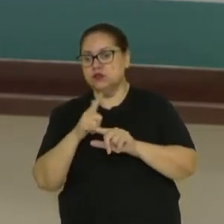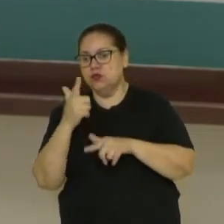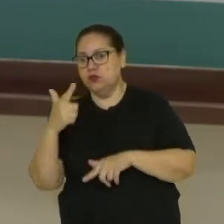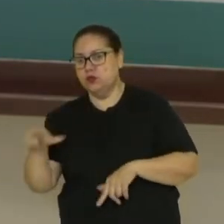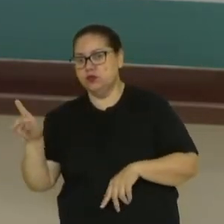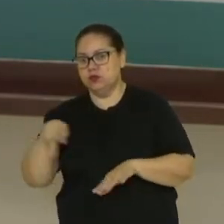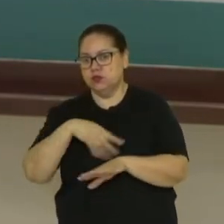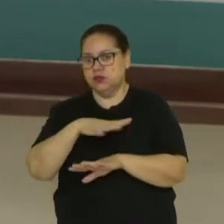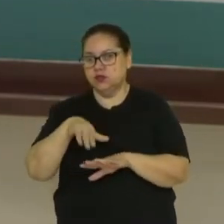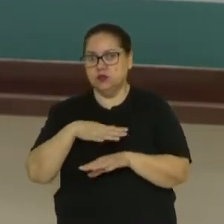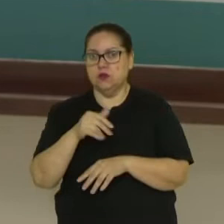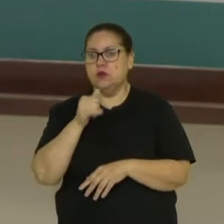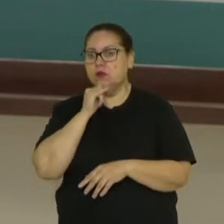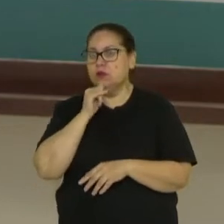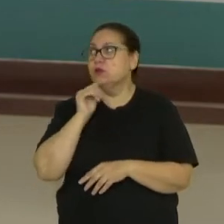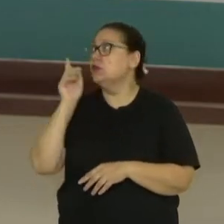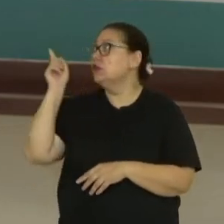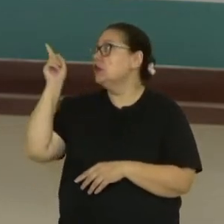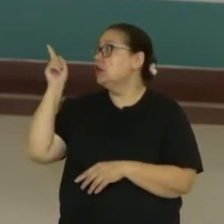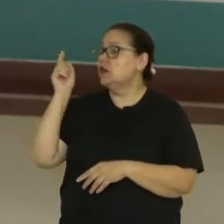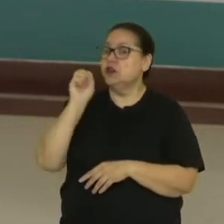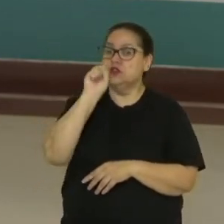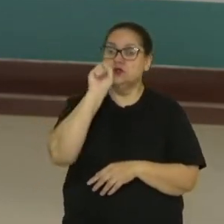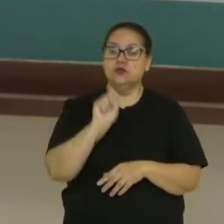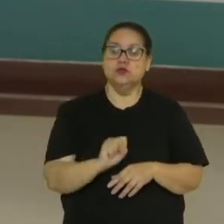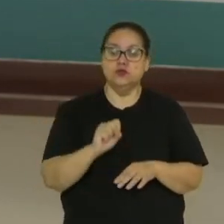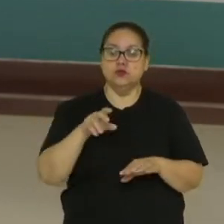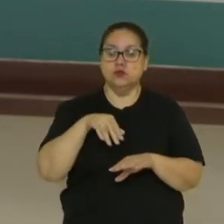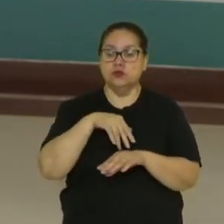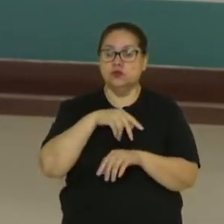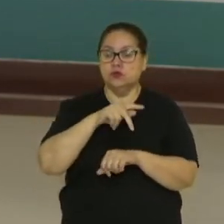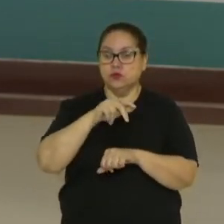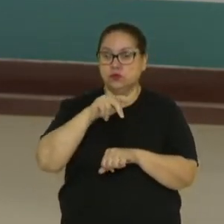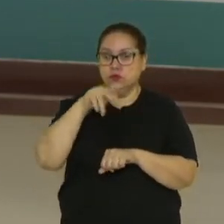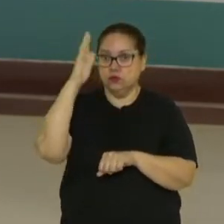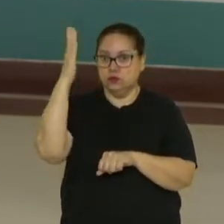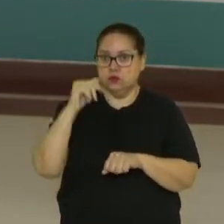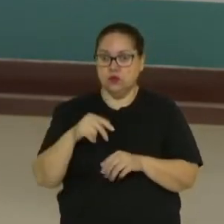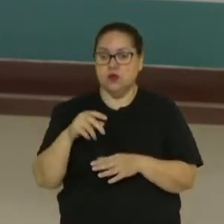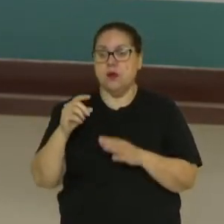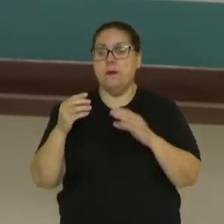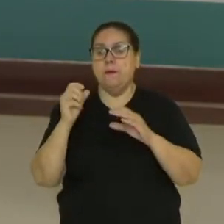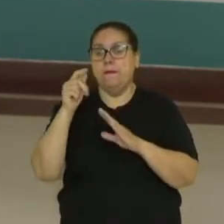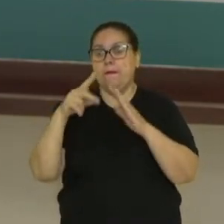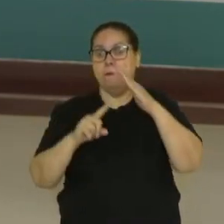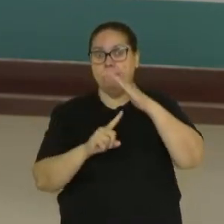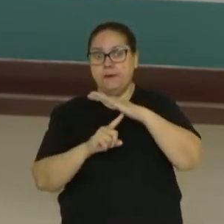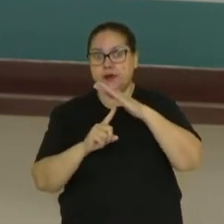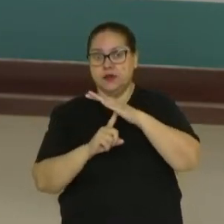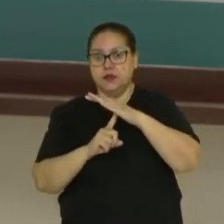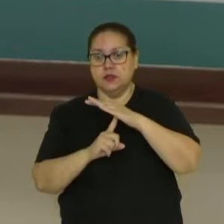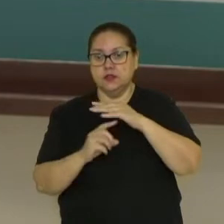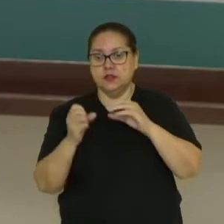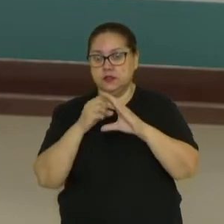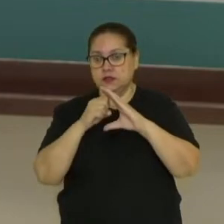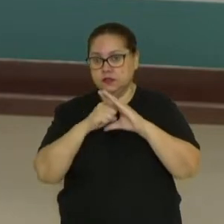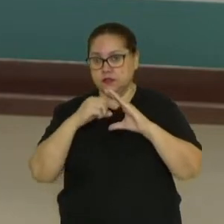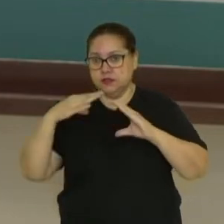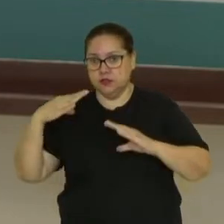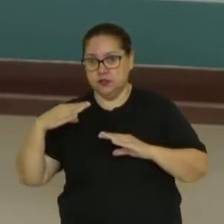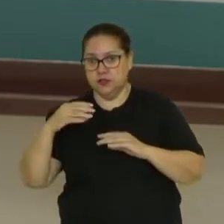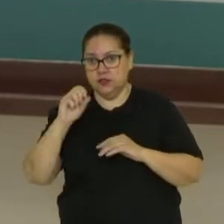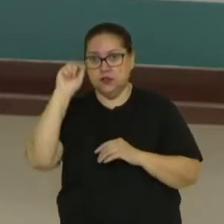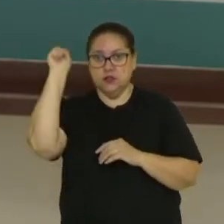regiões. Como, por exemplo, aqui a região sul do Brasil, envolvida pelos estados do Paraná, Santa Catarina e o Rio Grande do Sul. O que esses estados